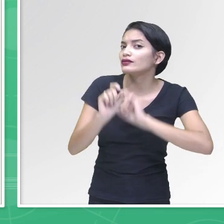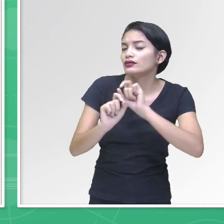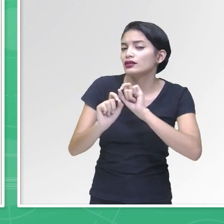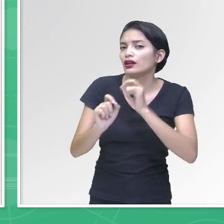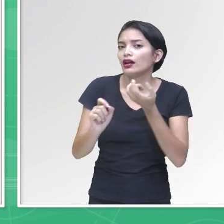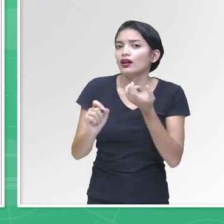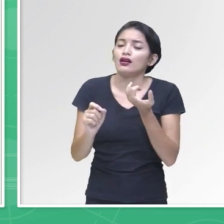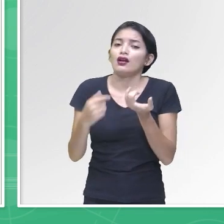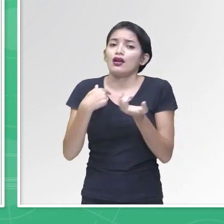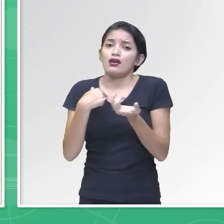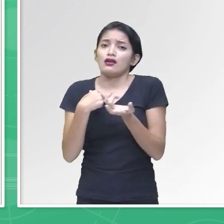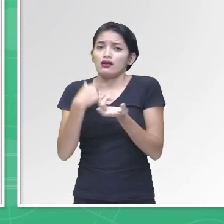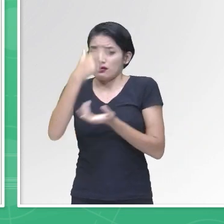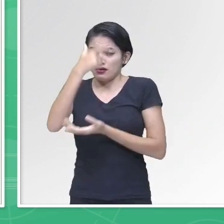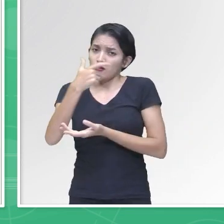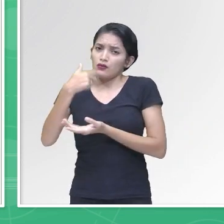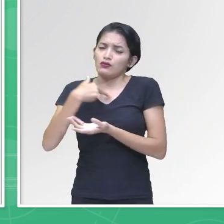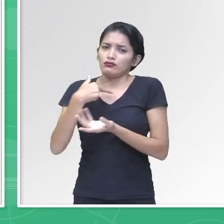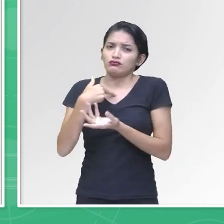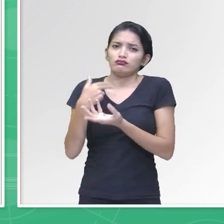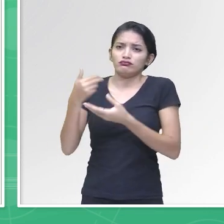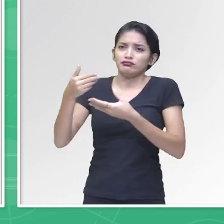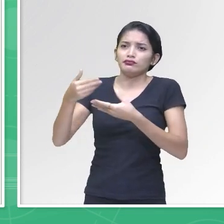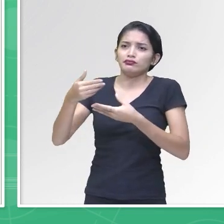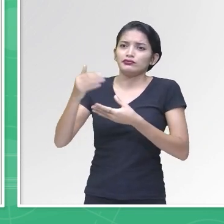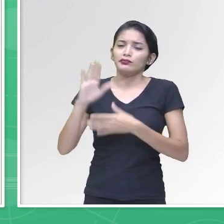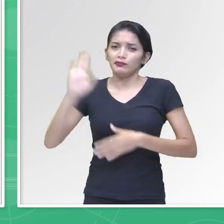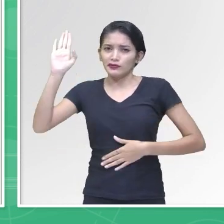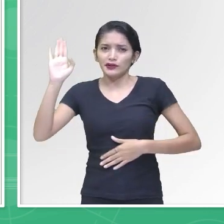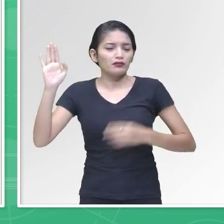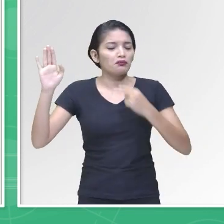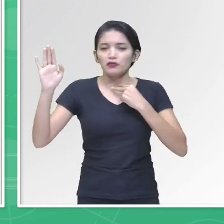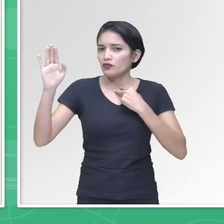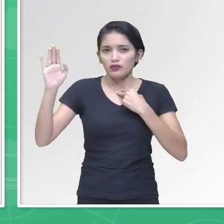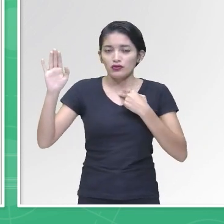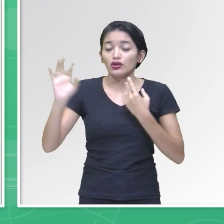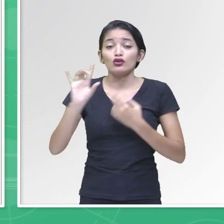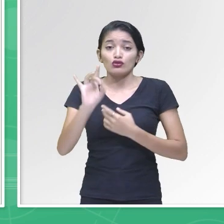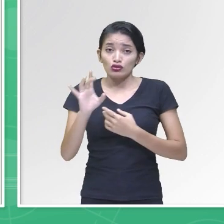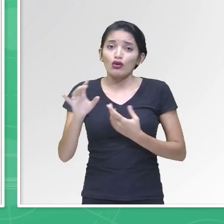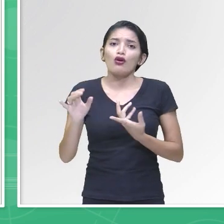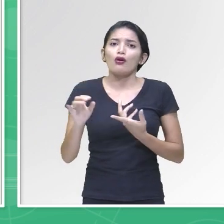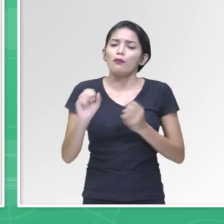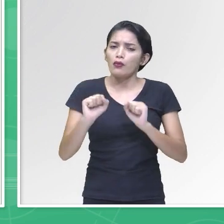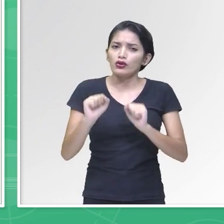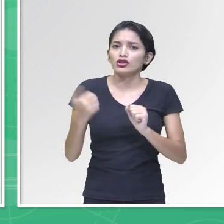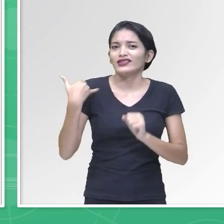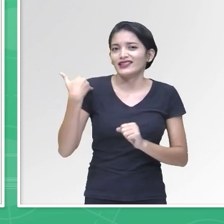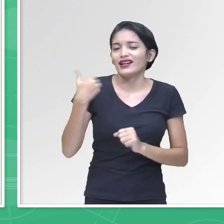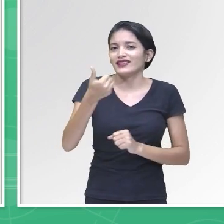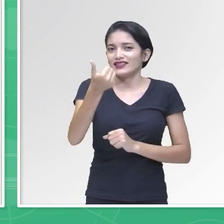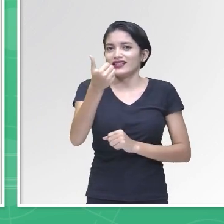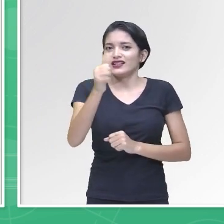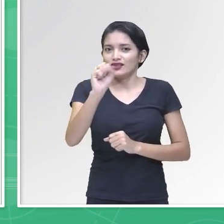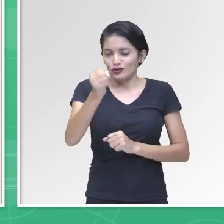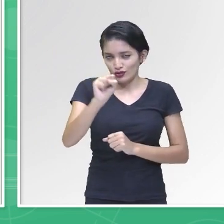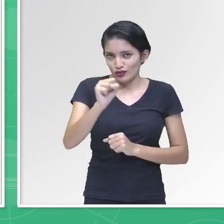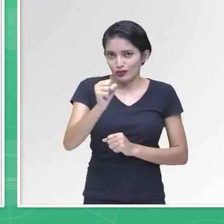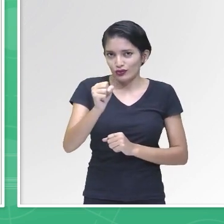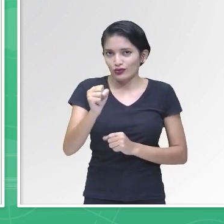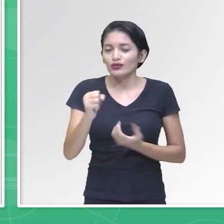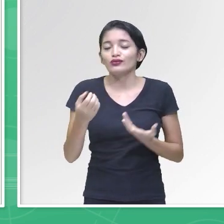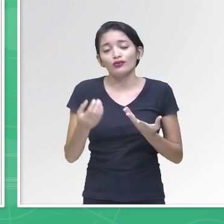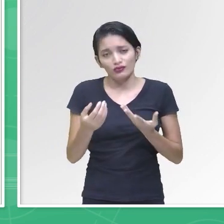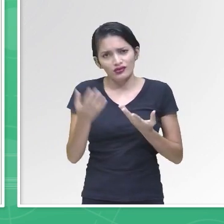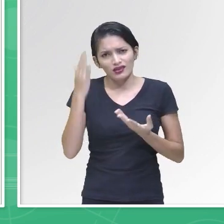ser votado. Eu só poderei ser votado a partir dos 18 anos de idade. Entenderam como é meio